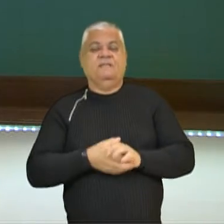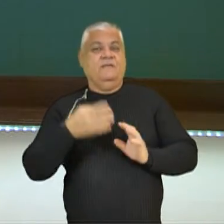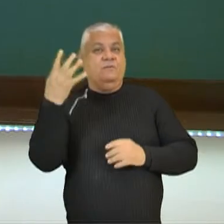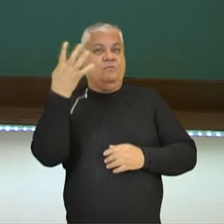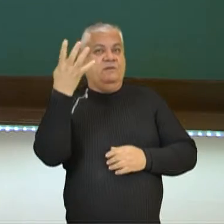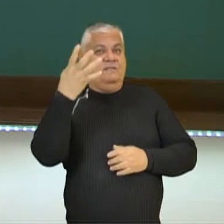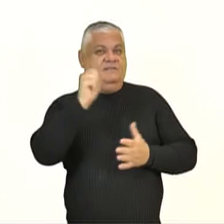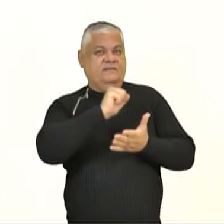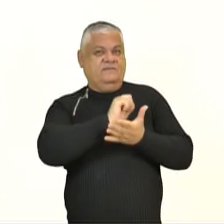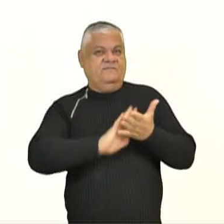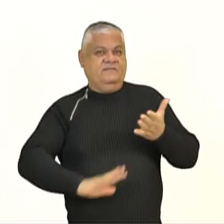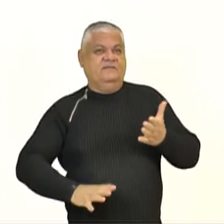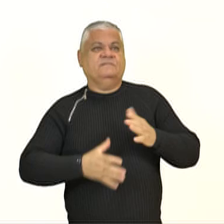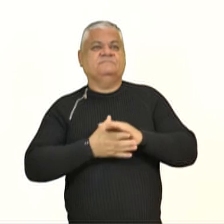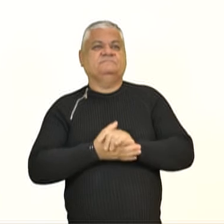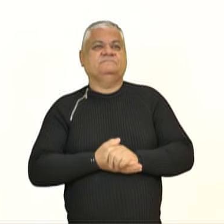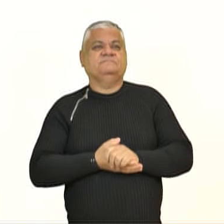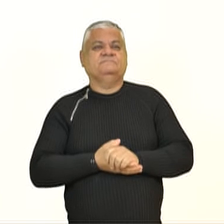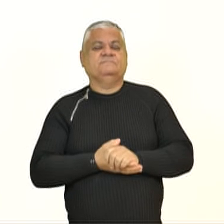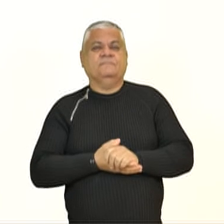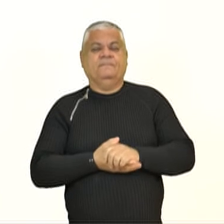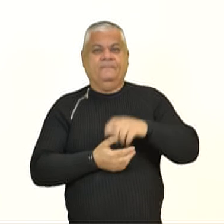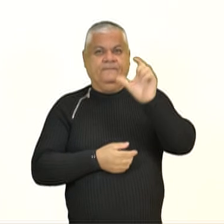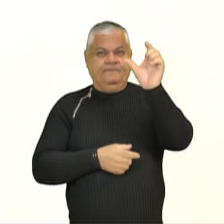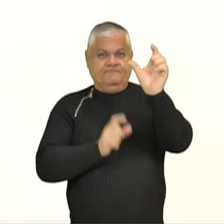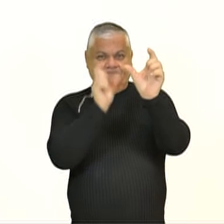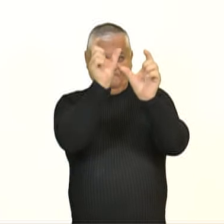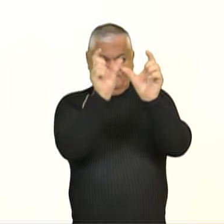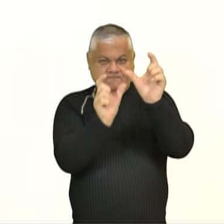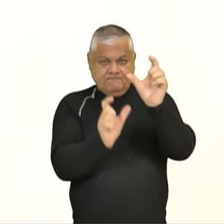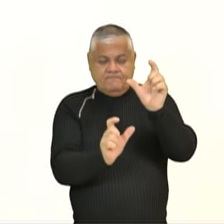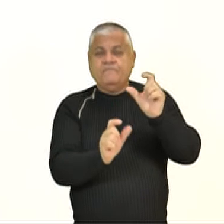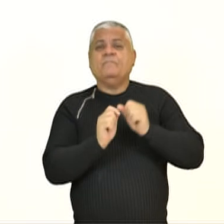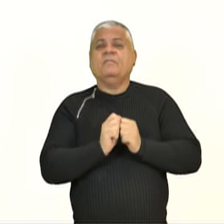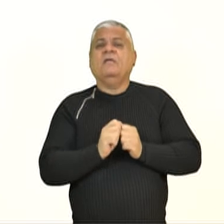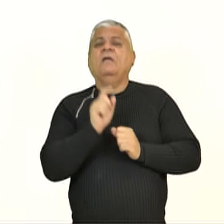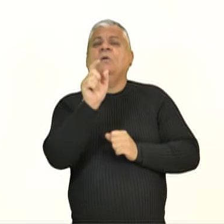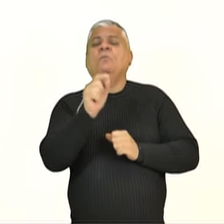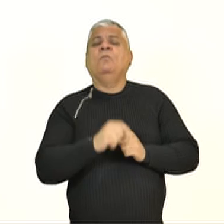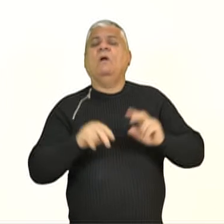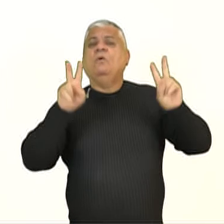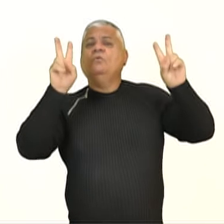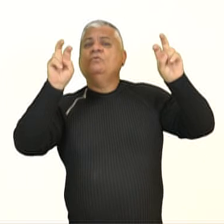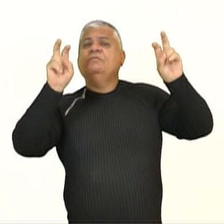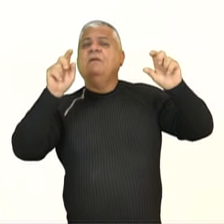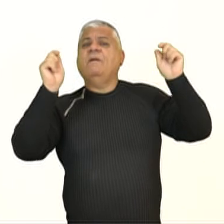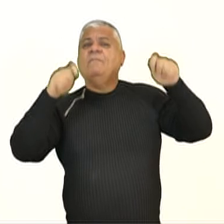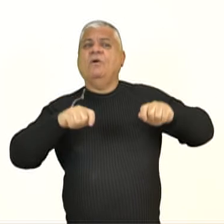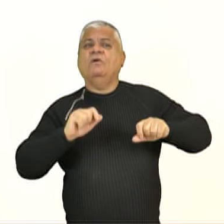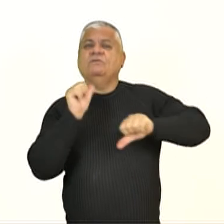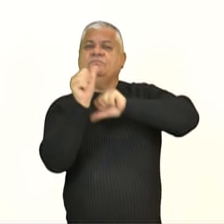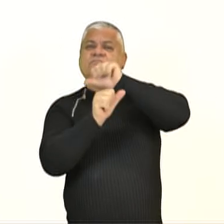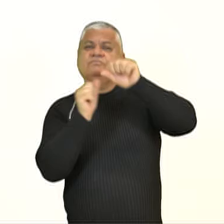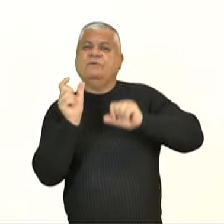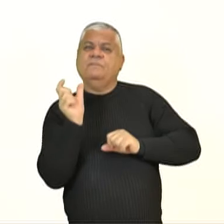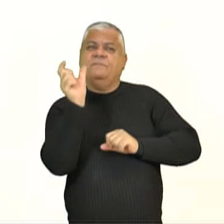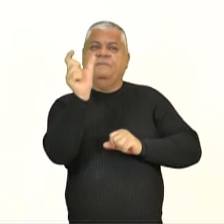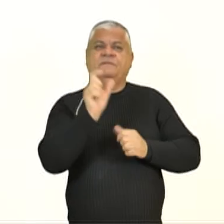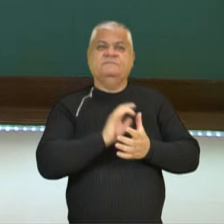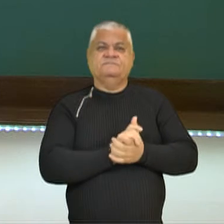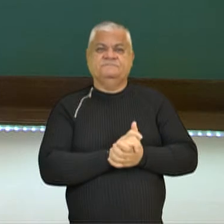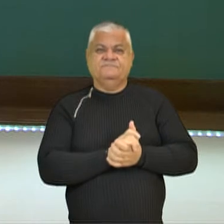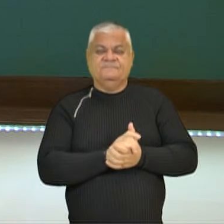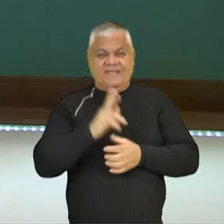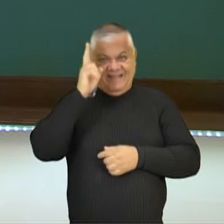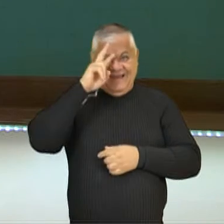quarta atividade. Pelo pequeno trecho lido, quais são os temas que possivelmente podem ser abordados nesta peça? Então, lembra